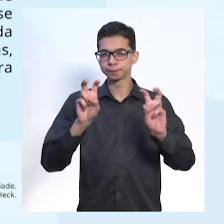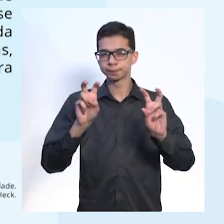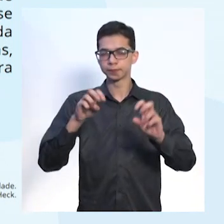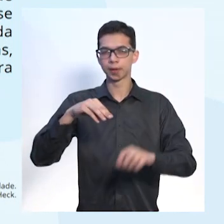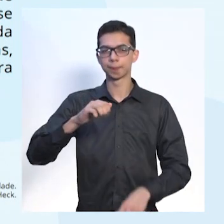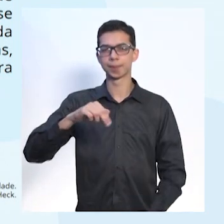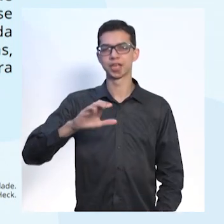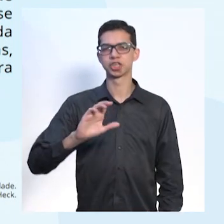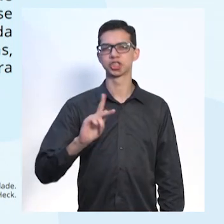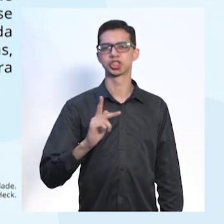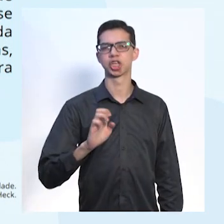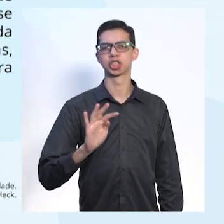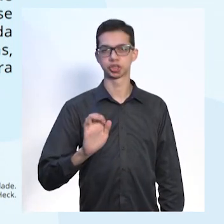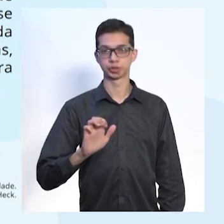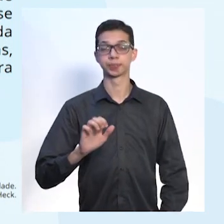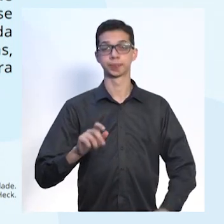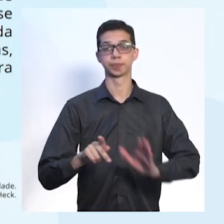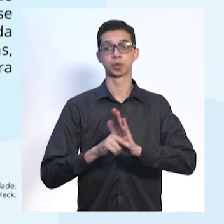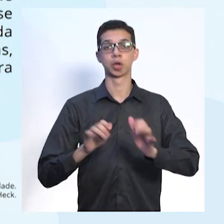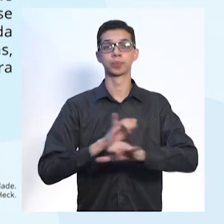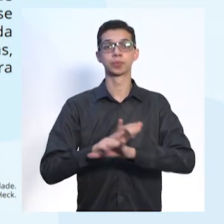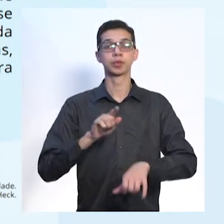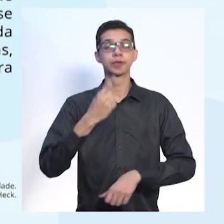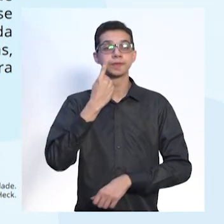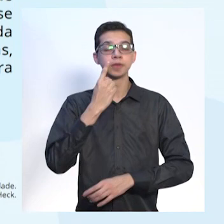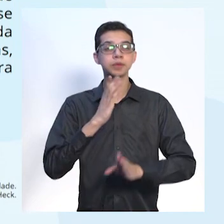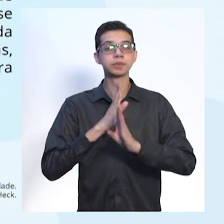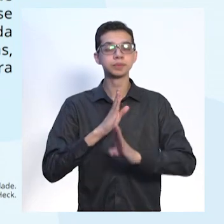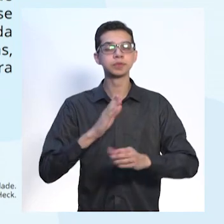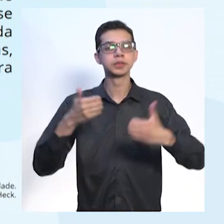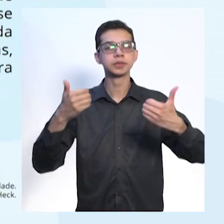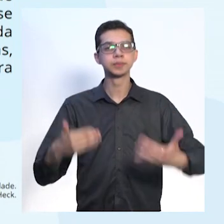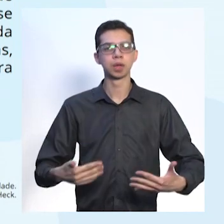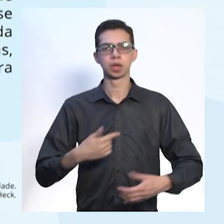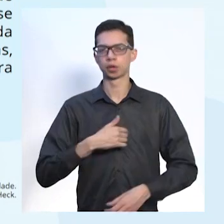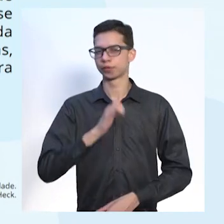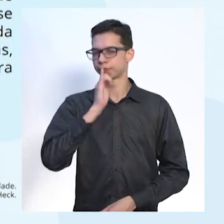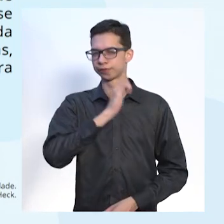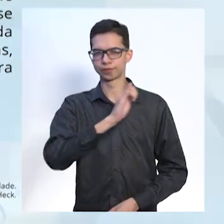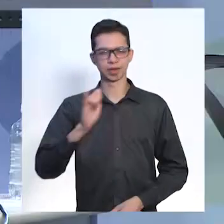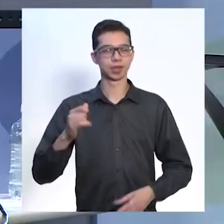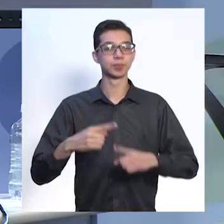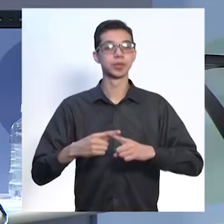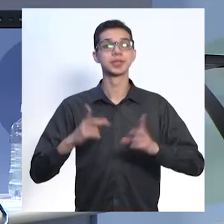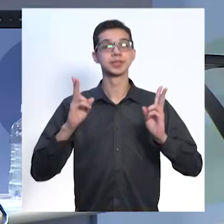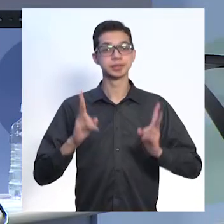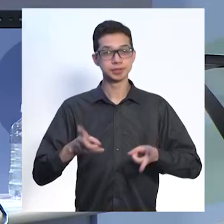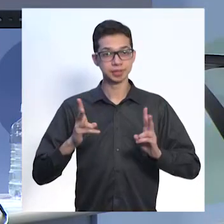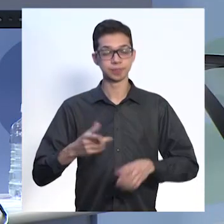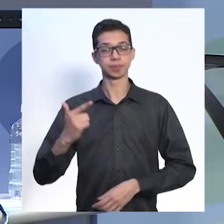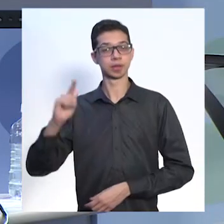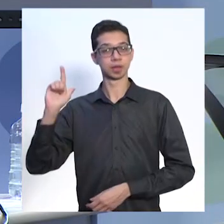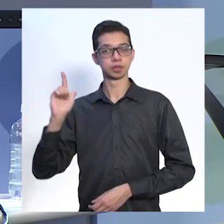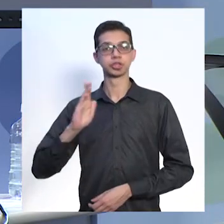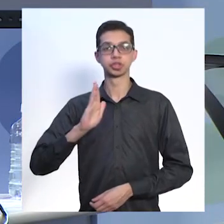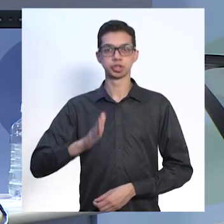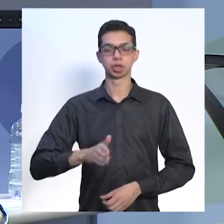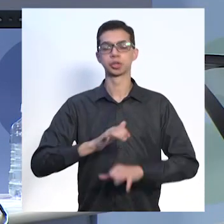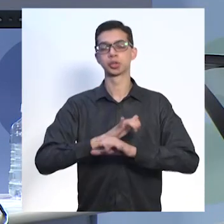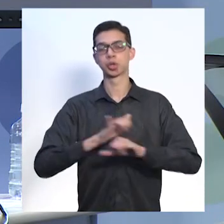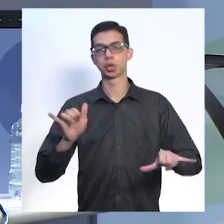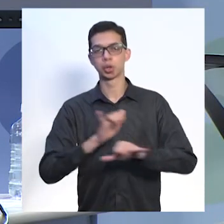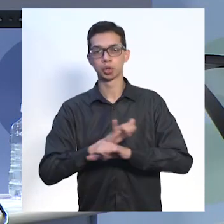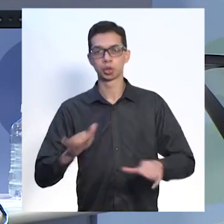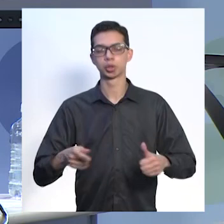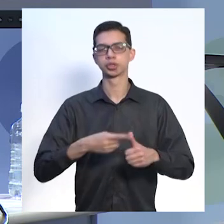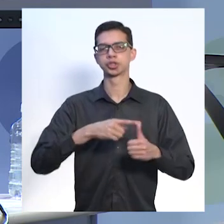e informe por que é a manchete. Eu não vou falar sobre a manchete, porque todas as vezes que nós abordamos notícia,